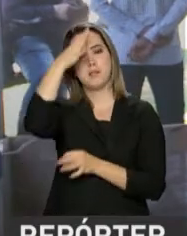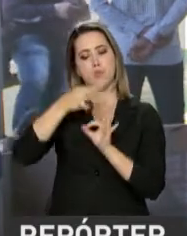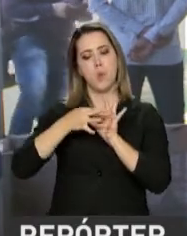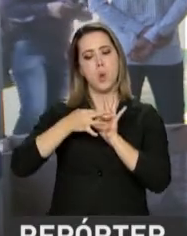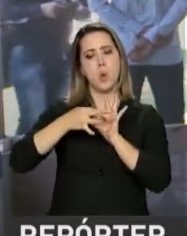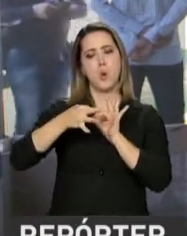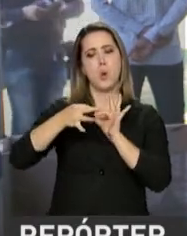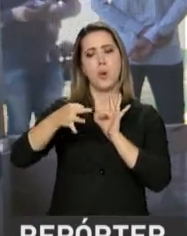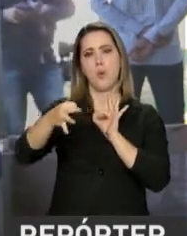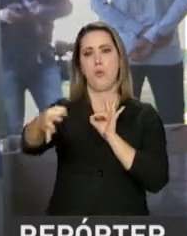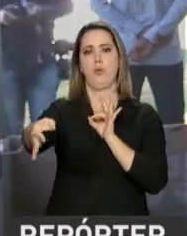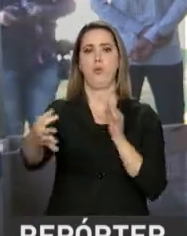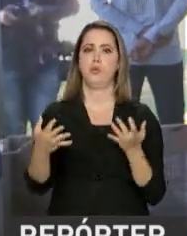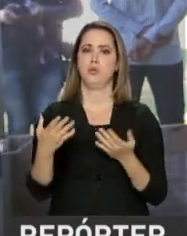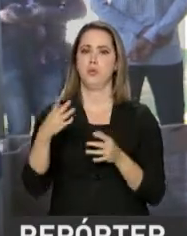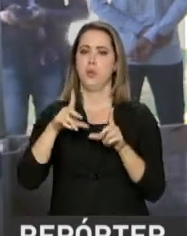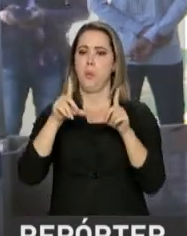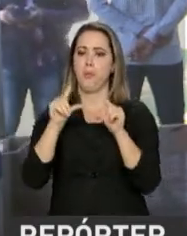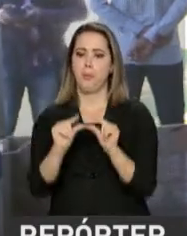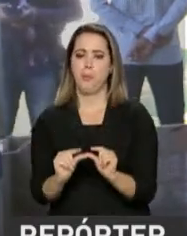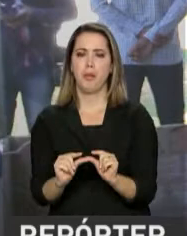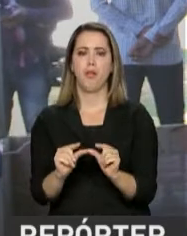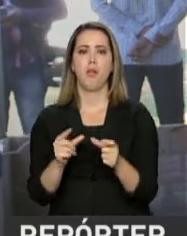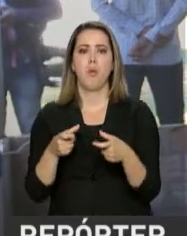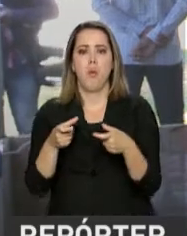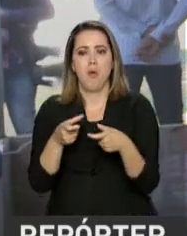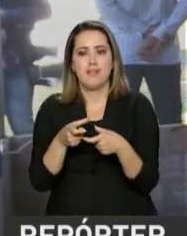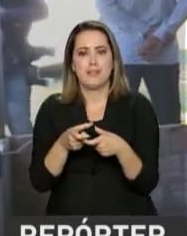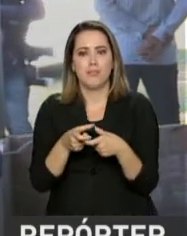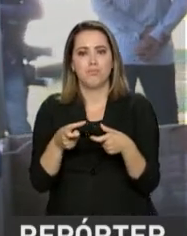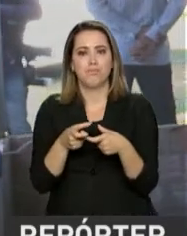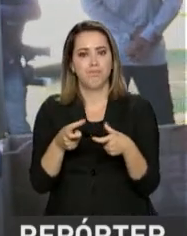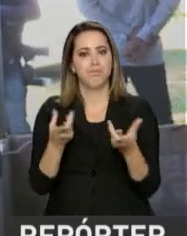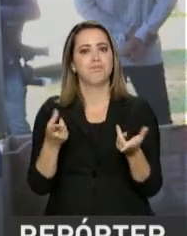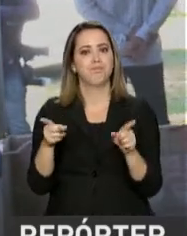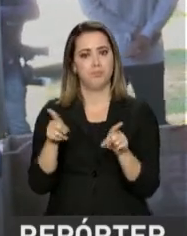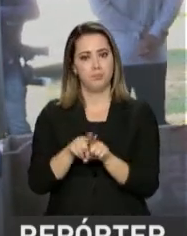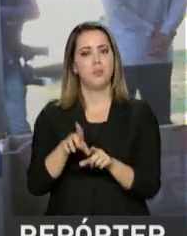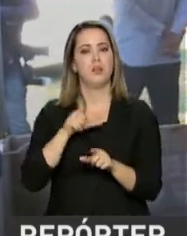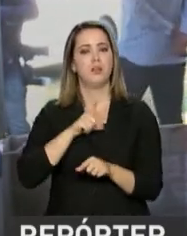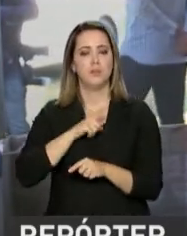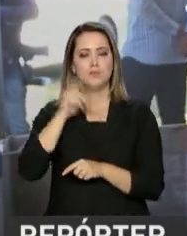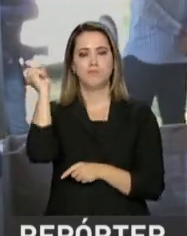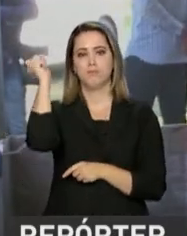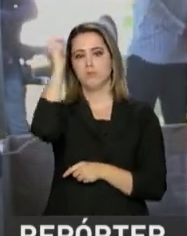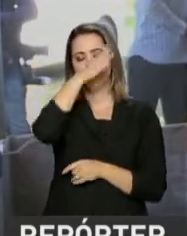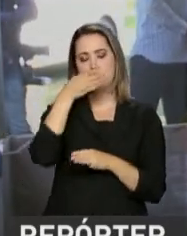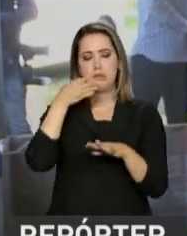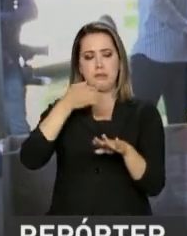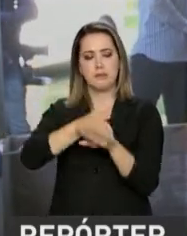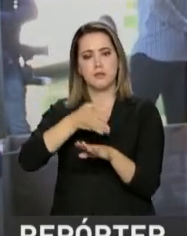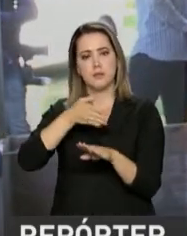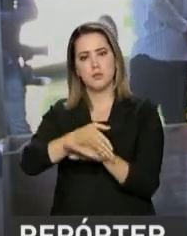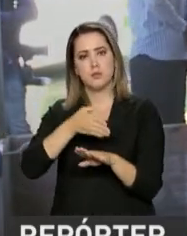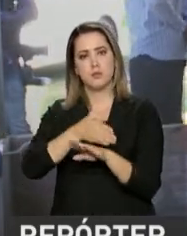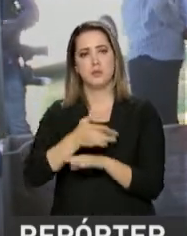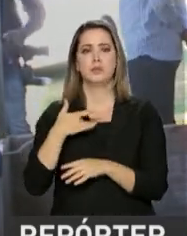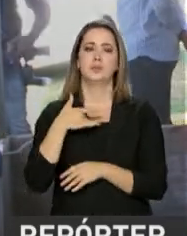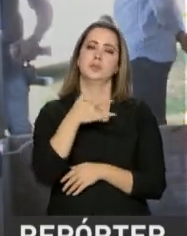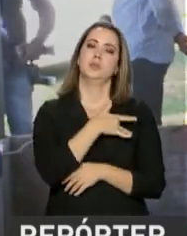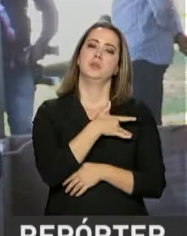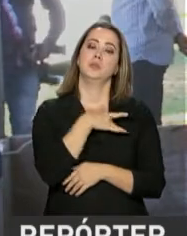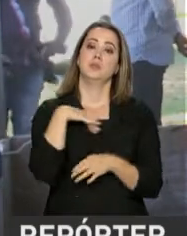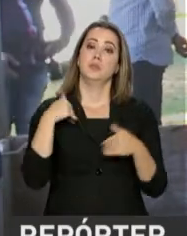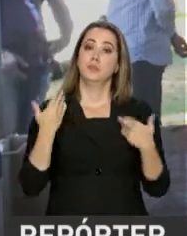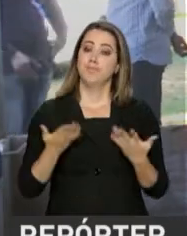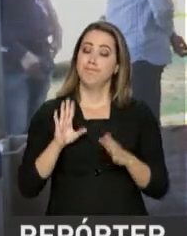né, preferencialmente as com menos de 800 habitantes, que têm bastante dificuldade de acesso à saúde.